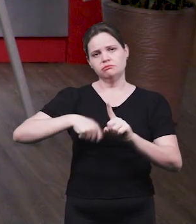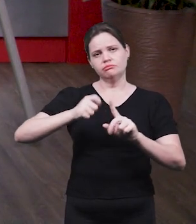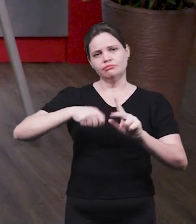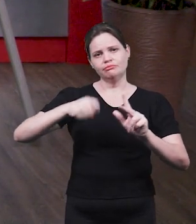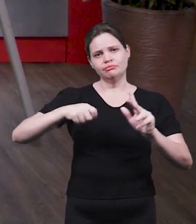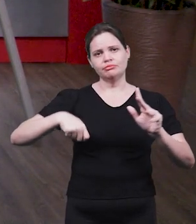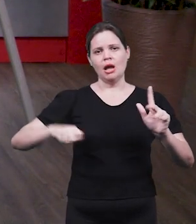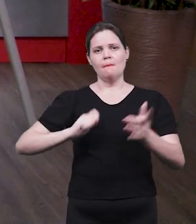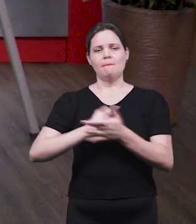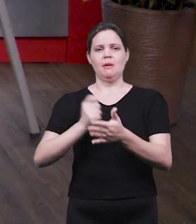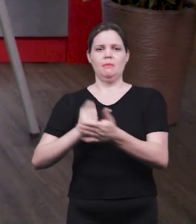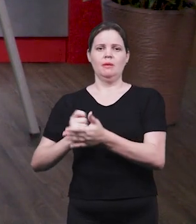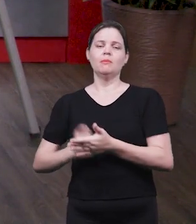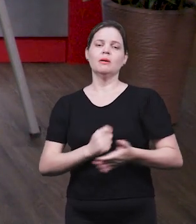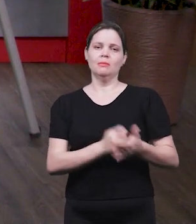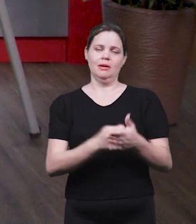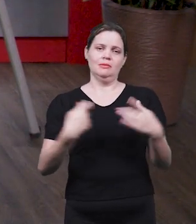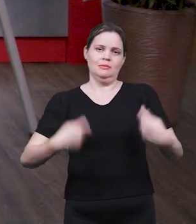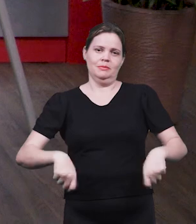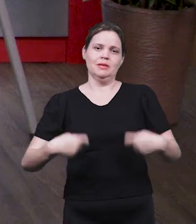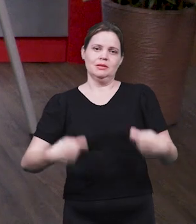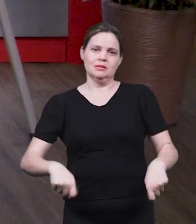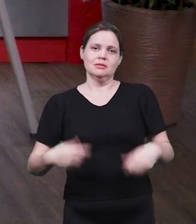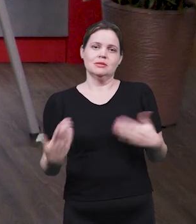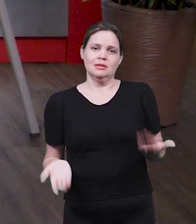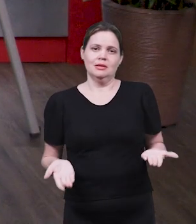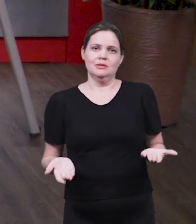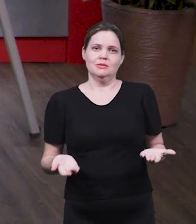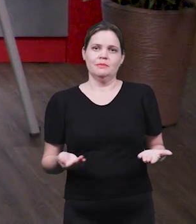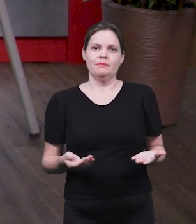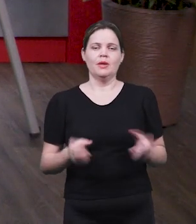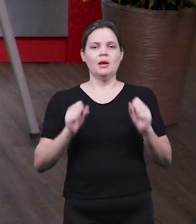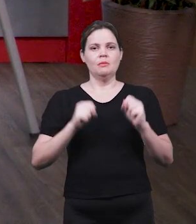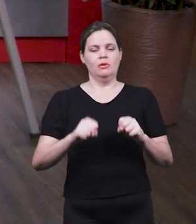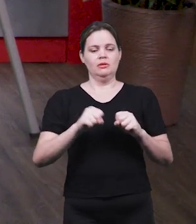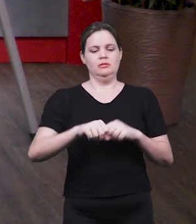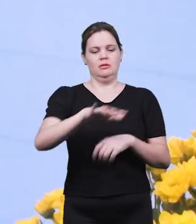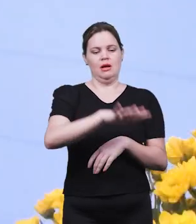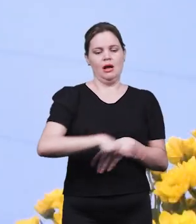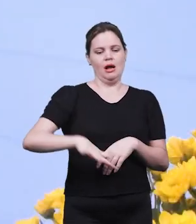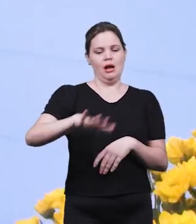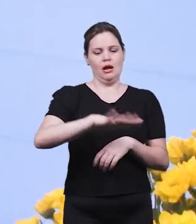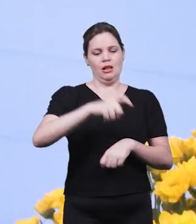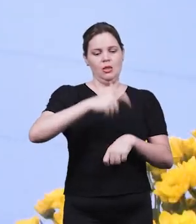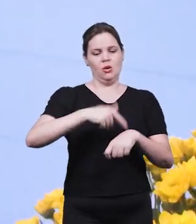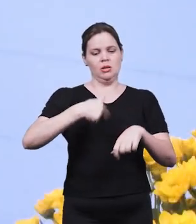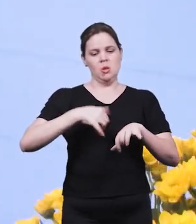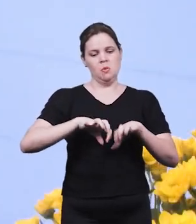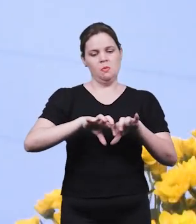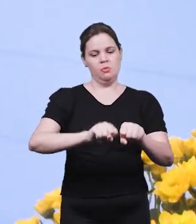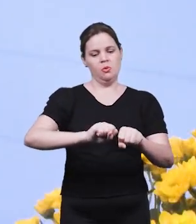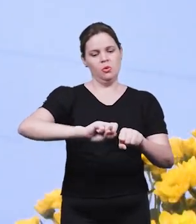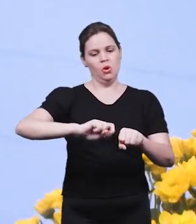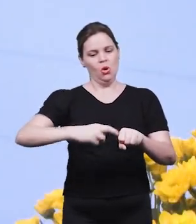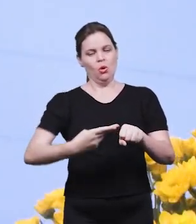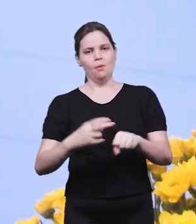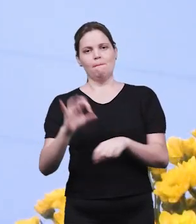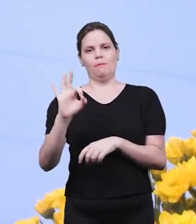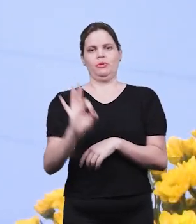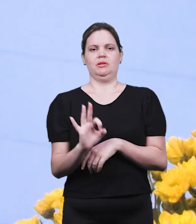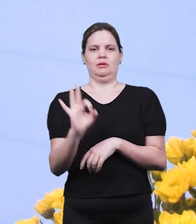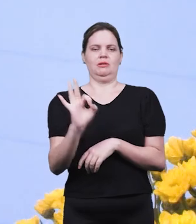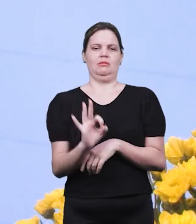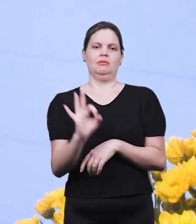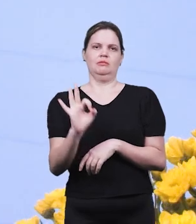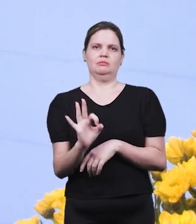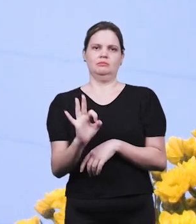a um aluguel. Então, ou eu vou pagar equivalente a toda a área quando ocupa, ou ao percentual